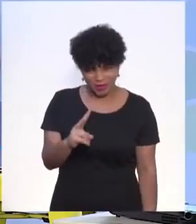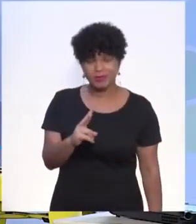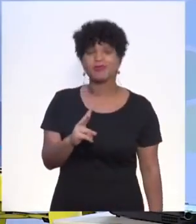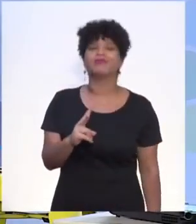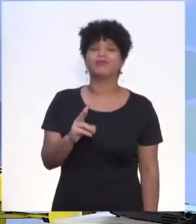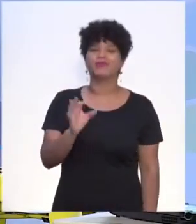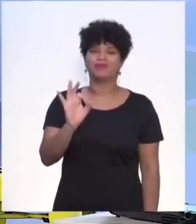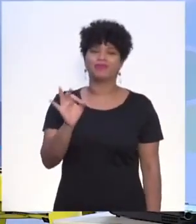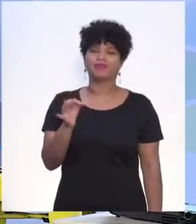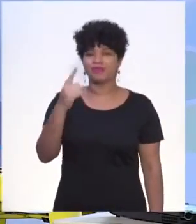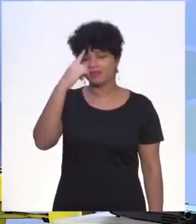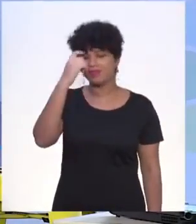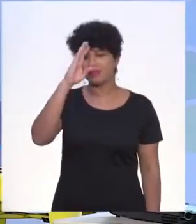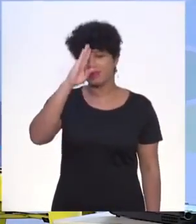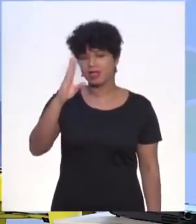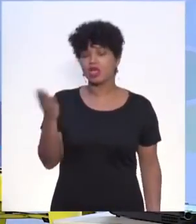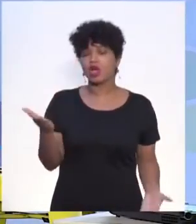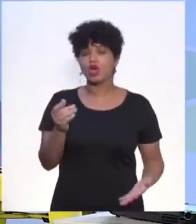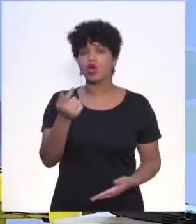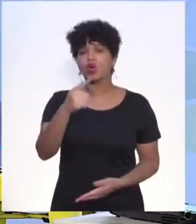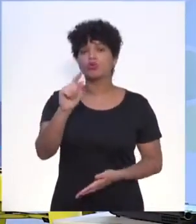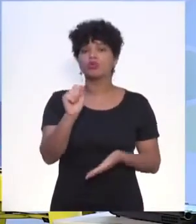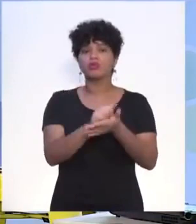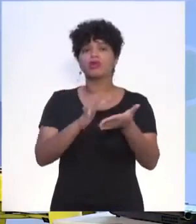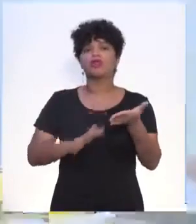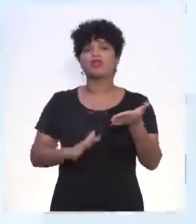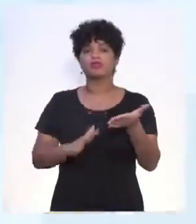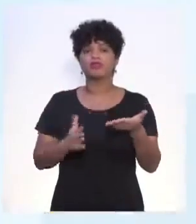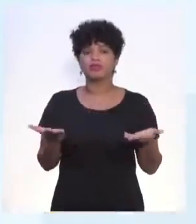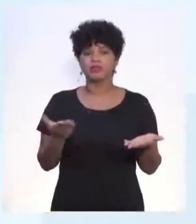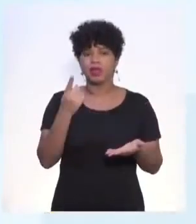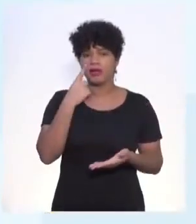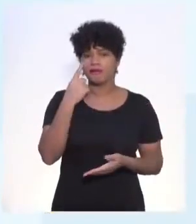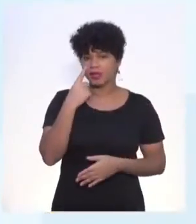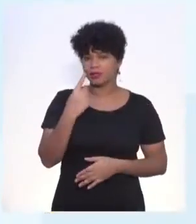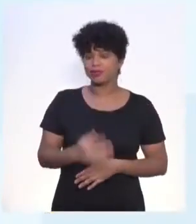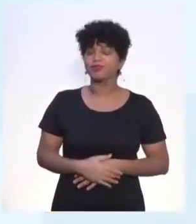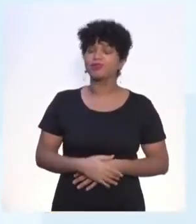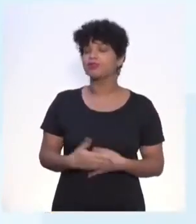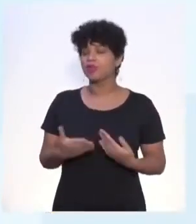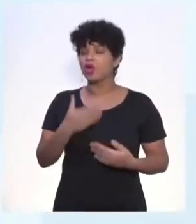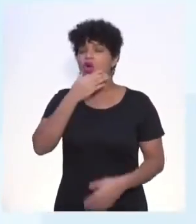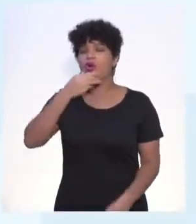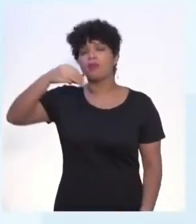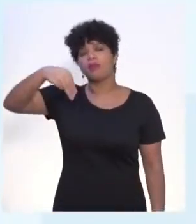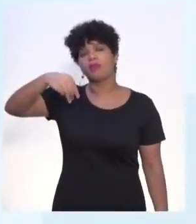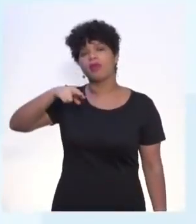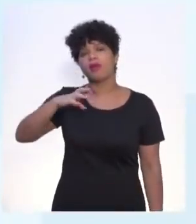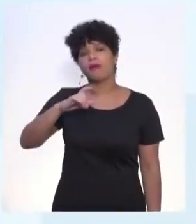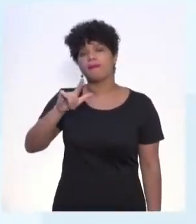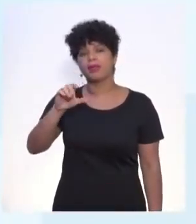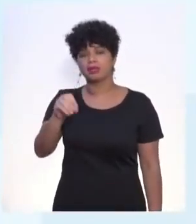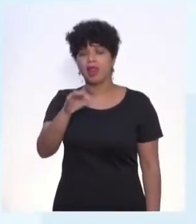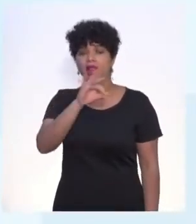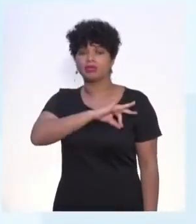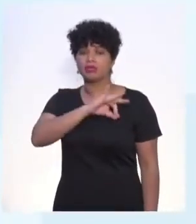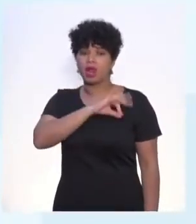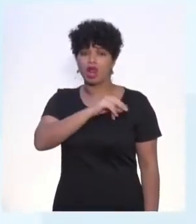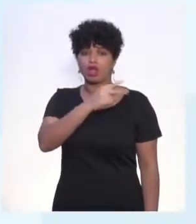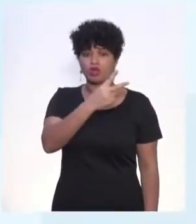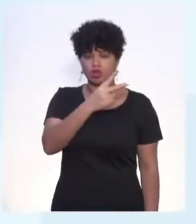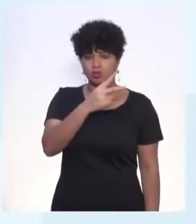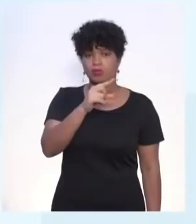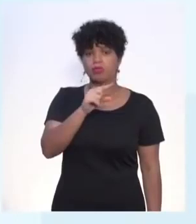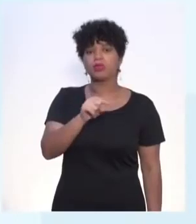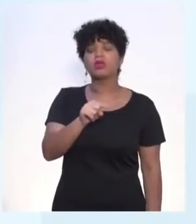realmente, é essa a ideia. Vamos para a última atividade, Tony? Bora. Lá, o salário do Marcelo é R$ 2.800. E o do Jefferson tem um